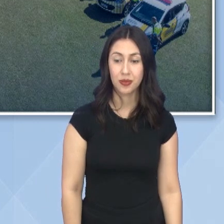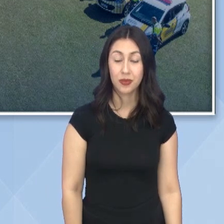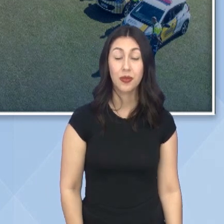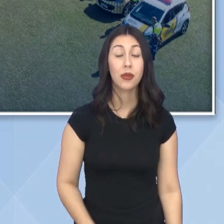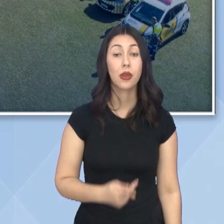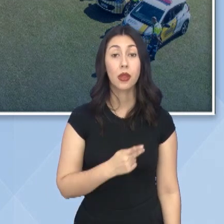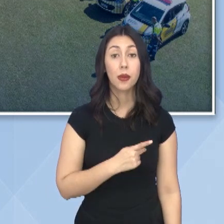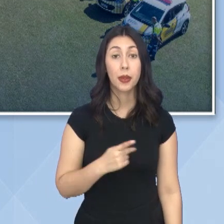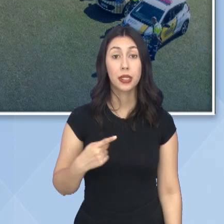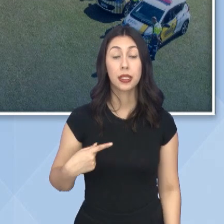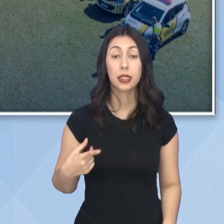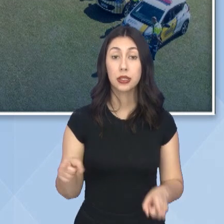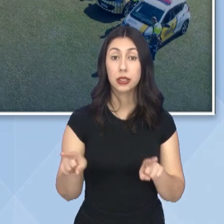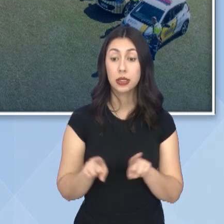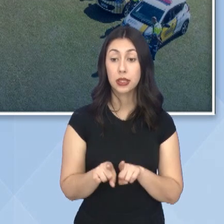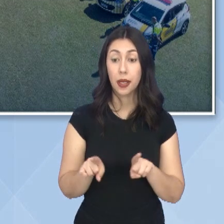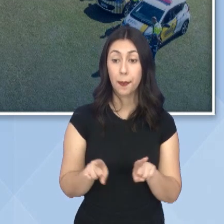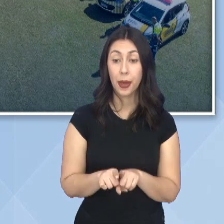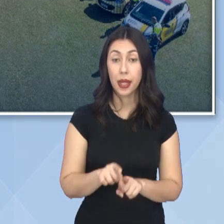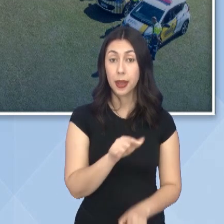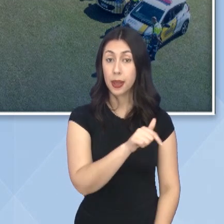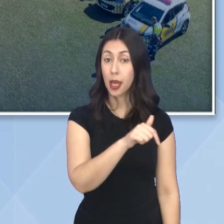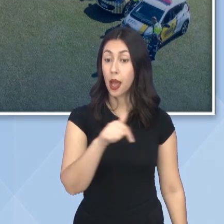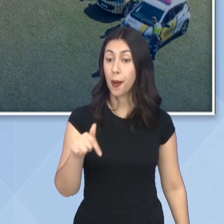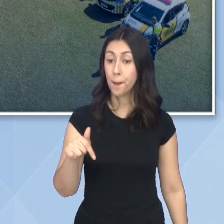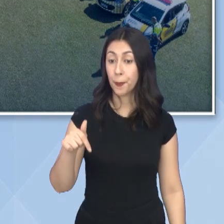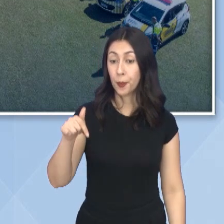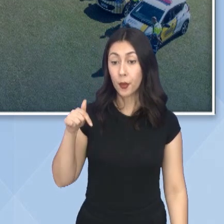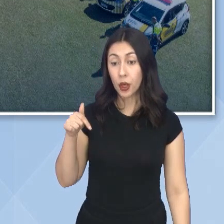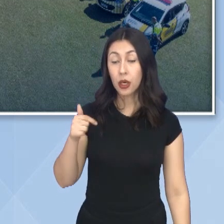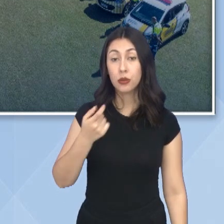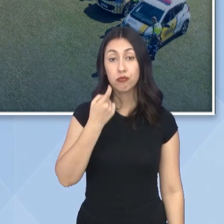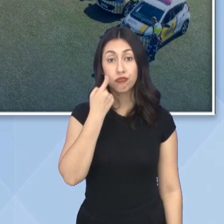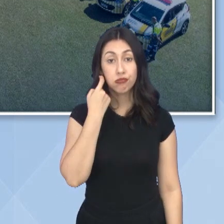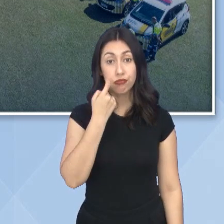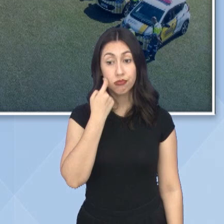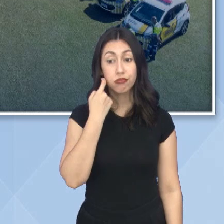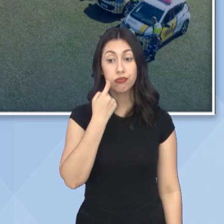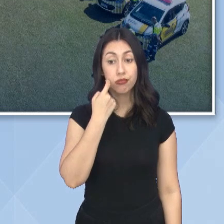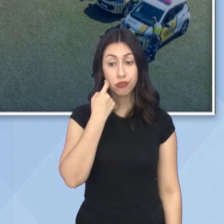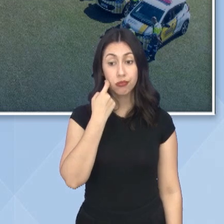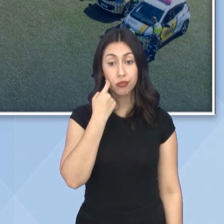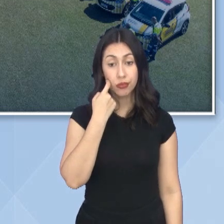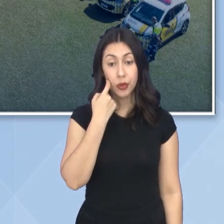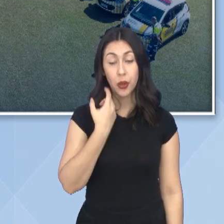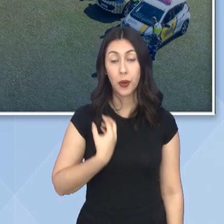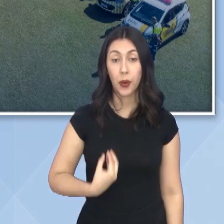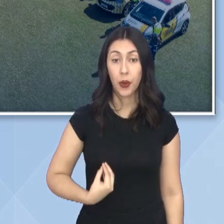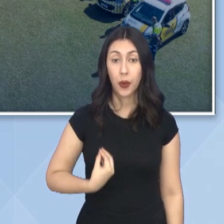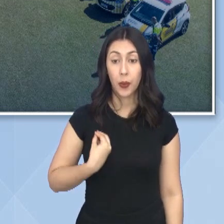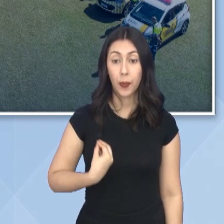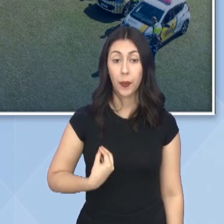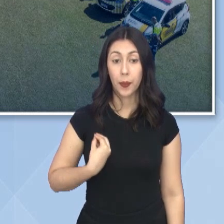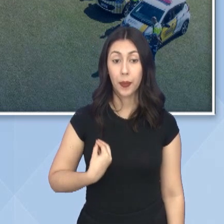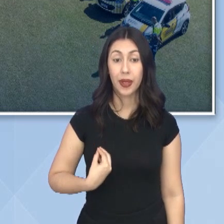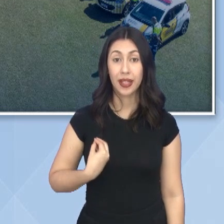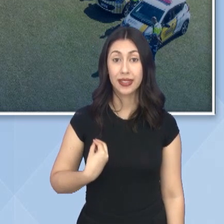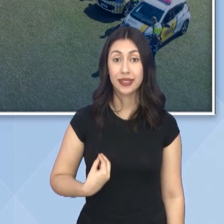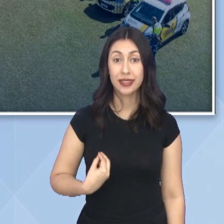Senhor presidente, também na semana passada, na sexta-feira, com a presença do